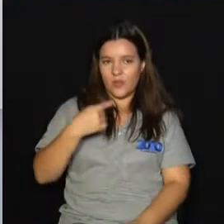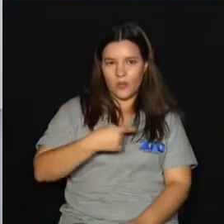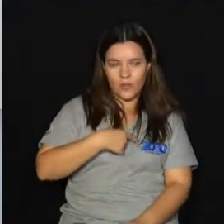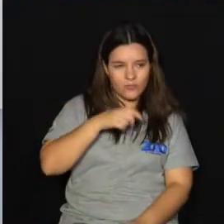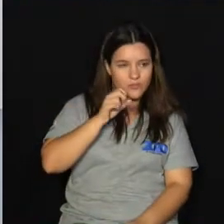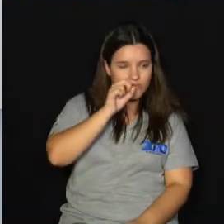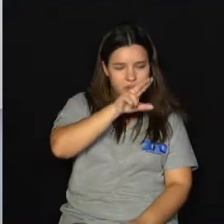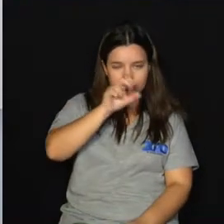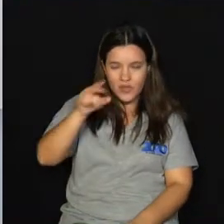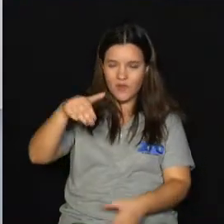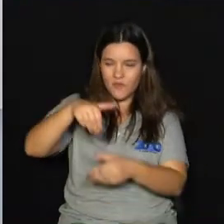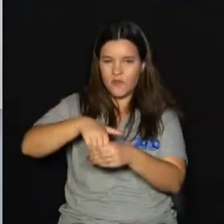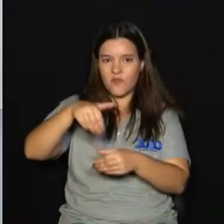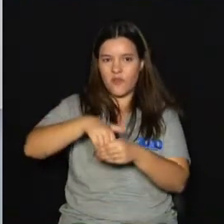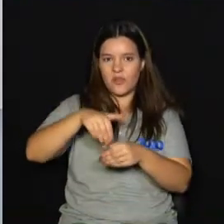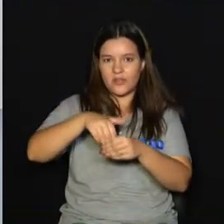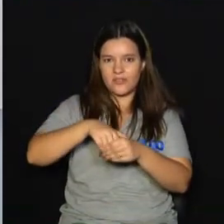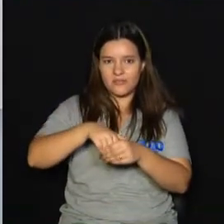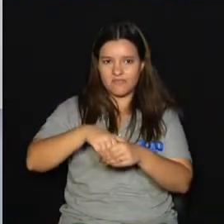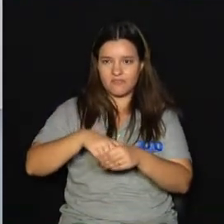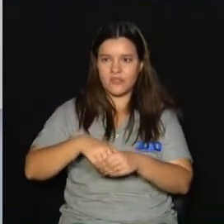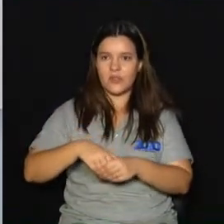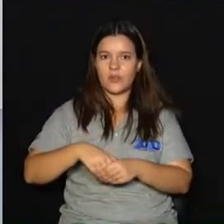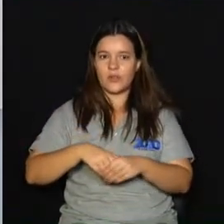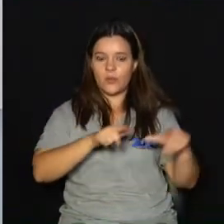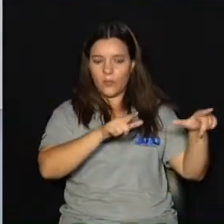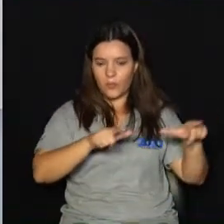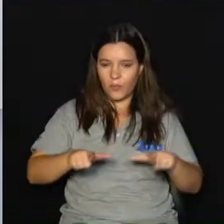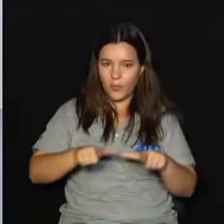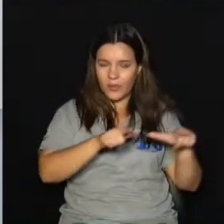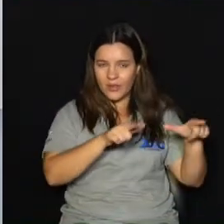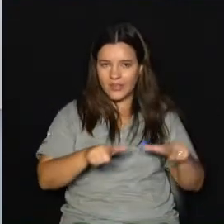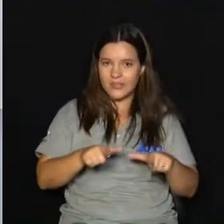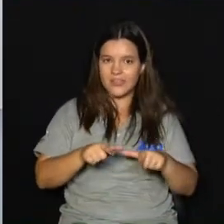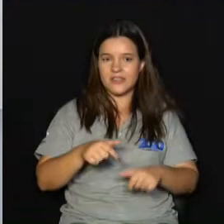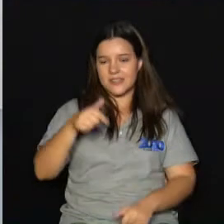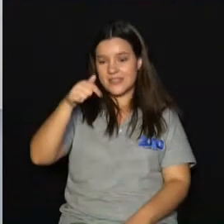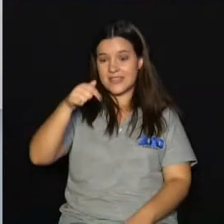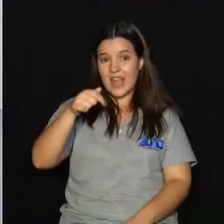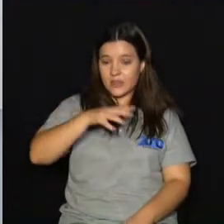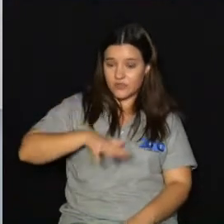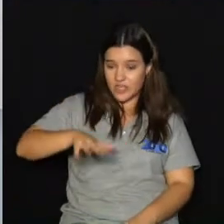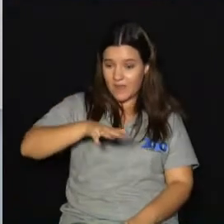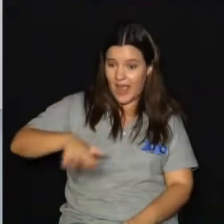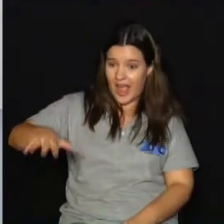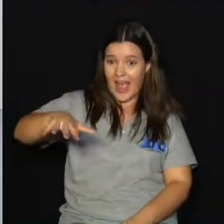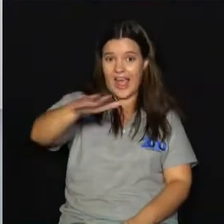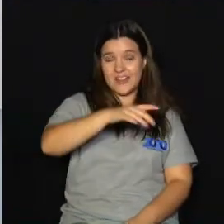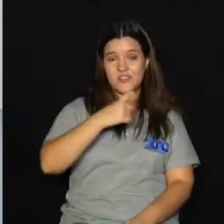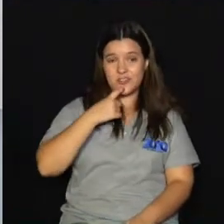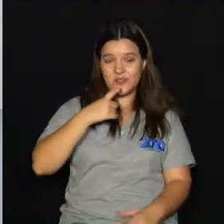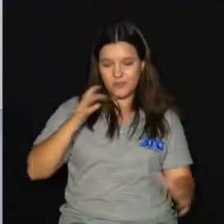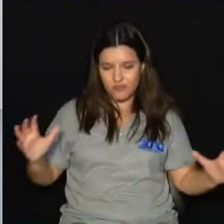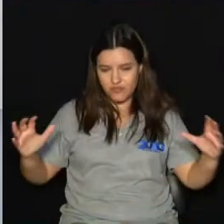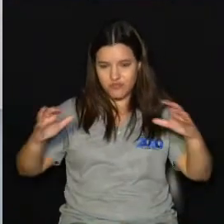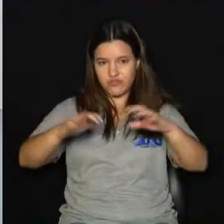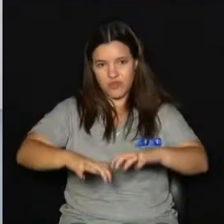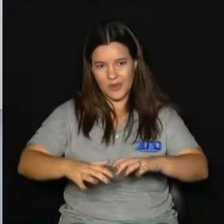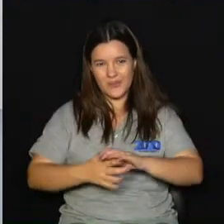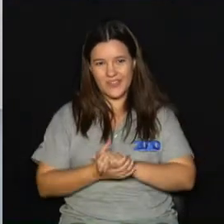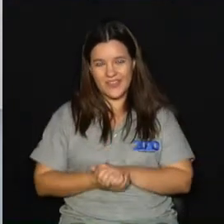os votos sendo encaminhados, as urnas chegando de todas as 7 zonas eleitorais aqui da cidade de